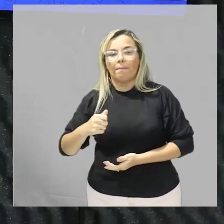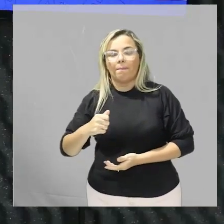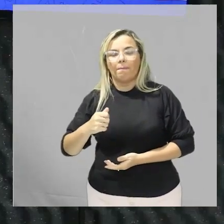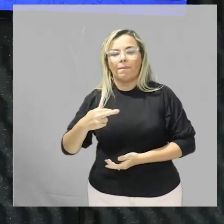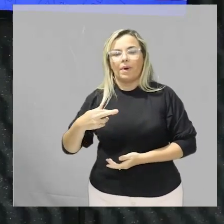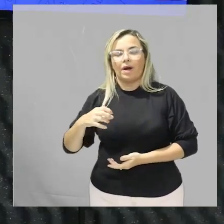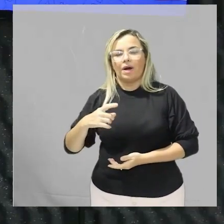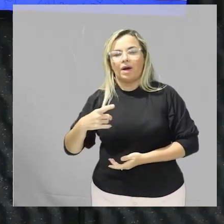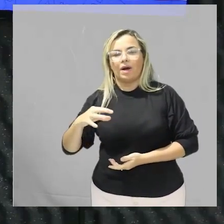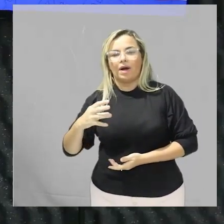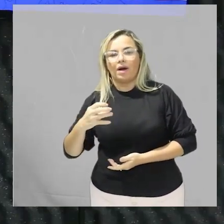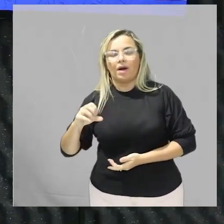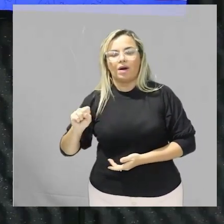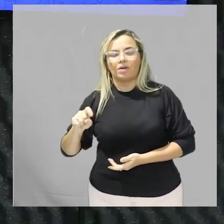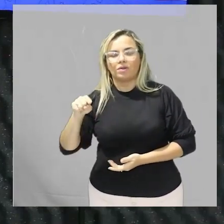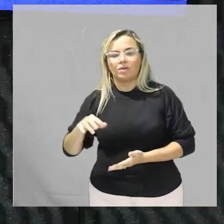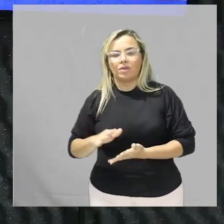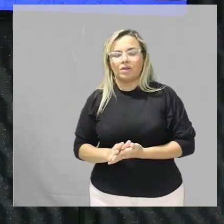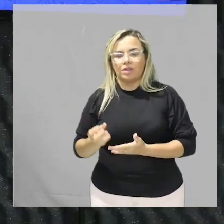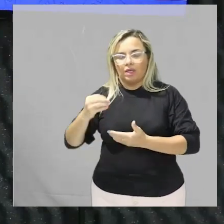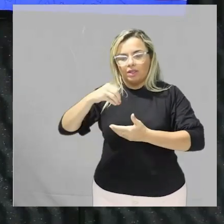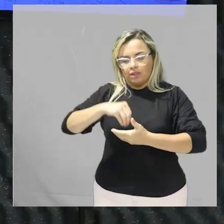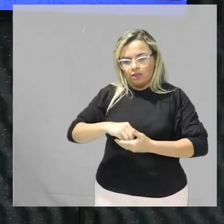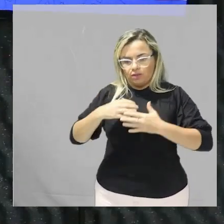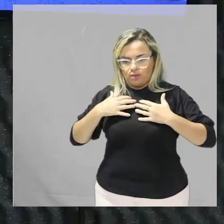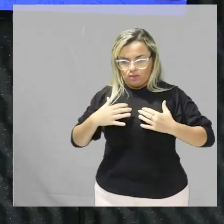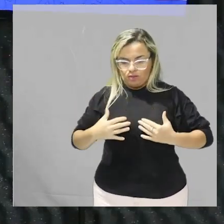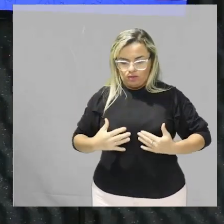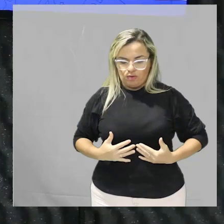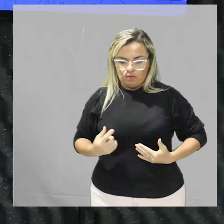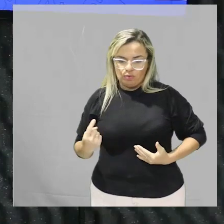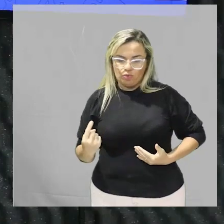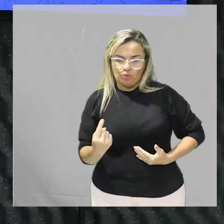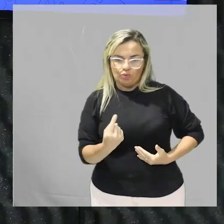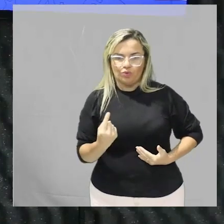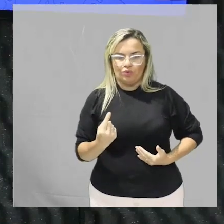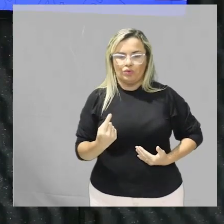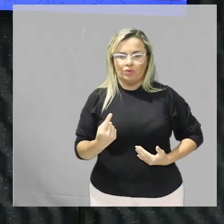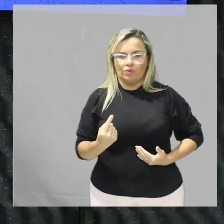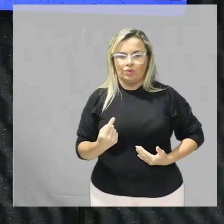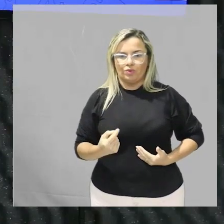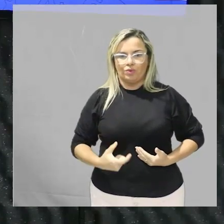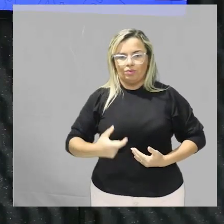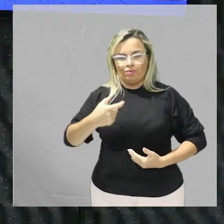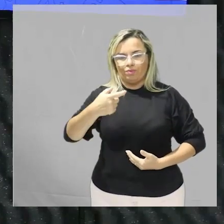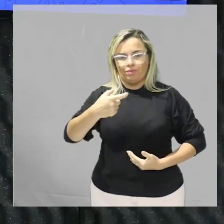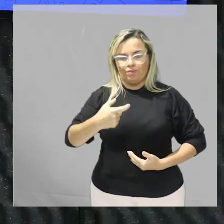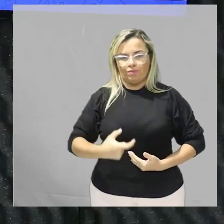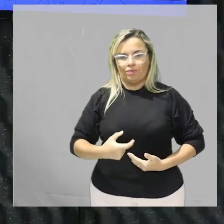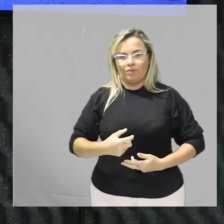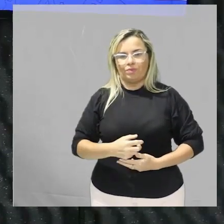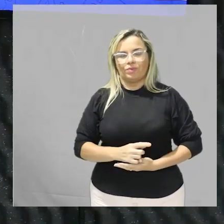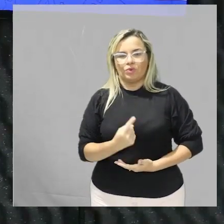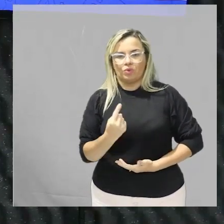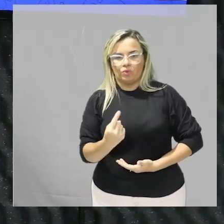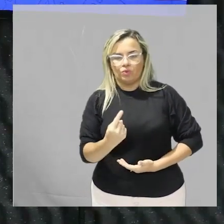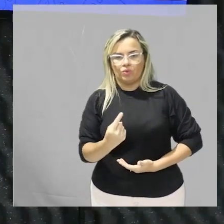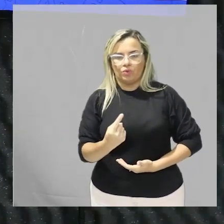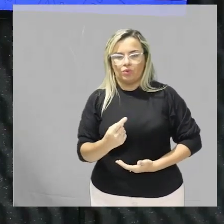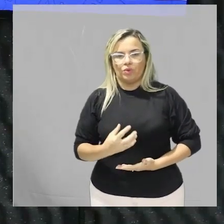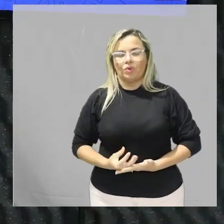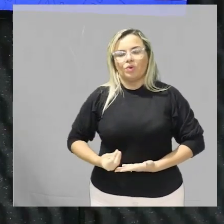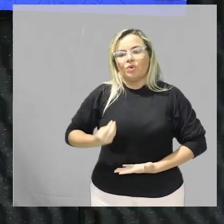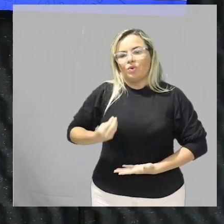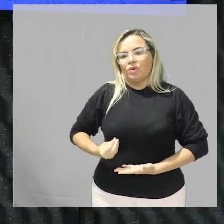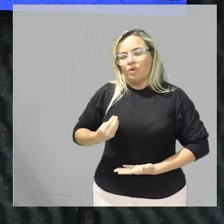um organismo vivo vai formar um indivíduo só. E aí eu tenho um único indivíduo que, juntamente com